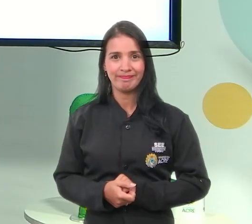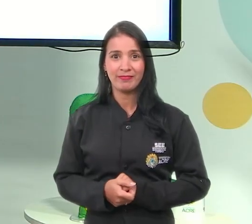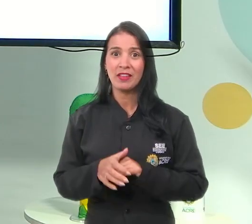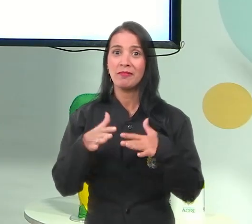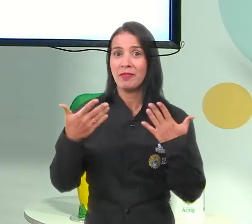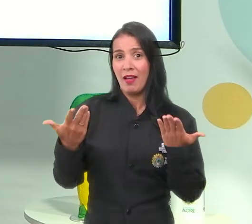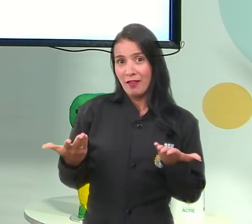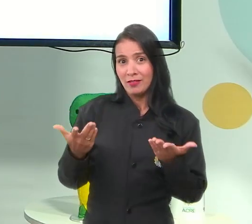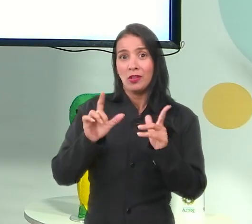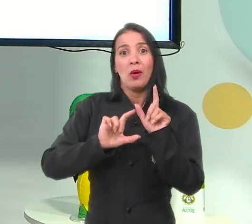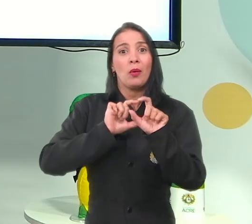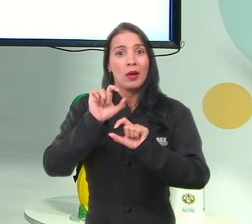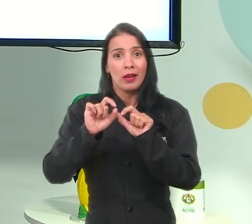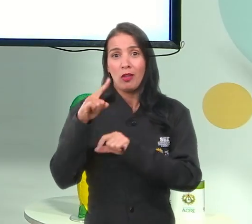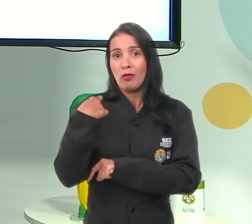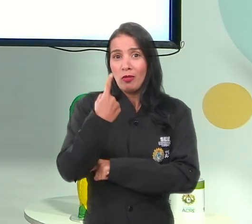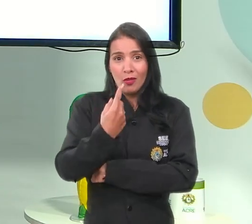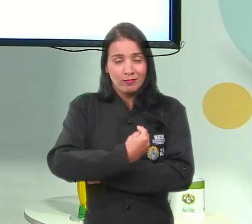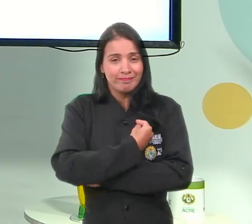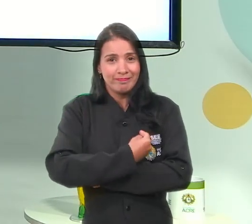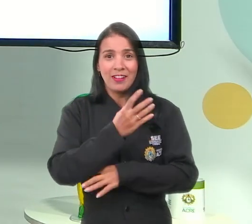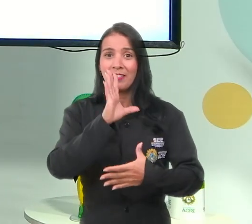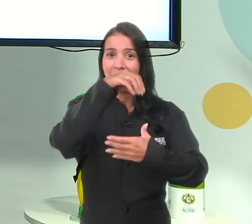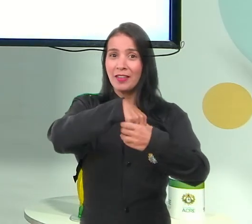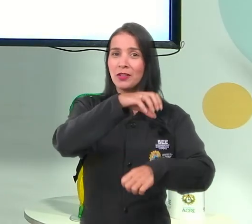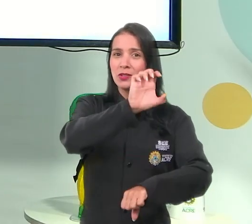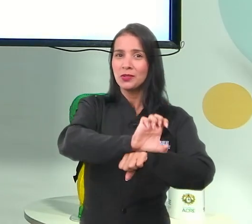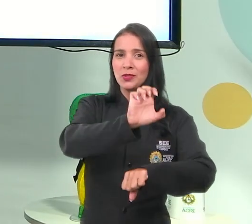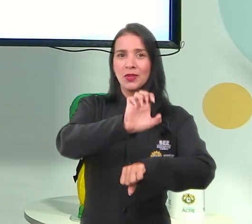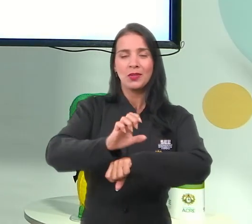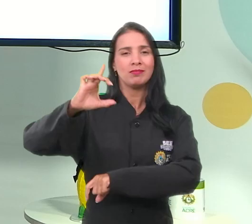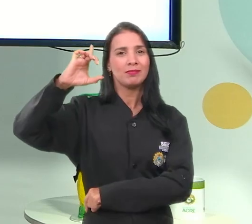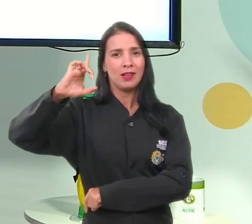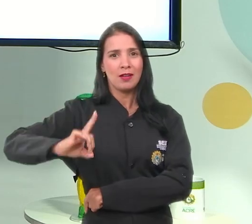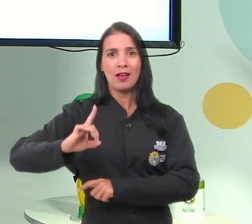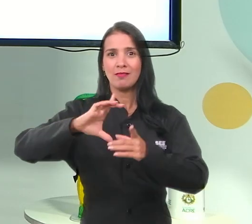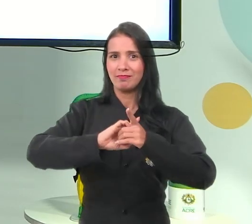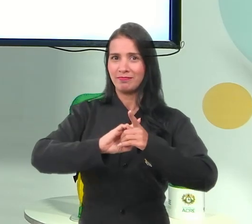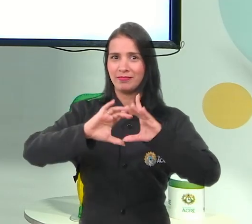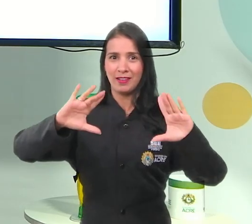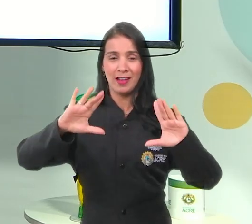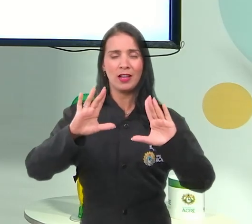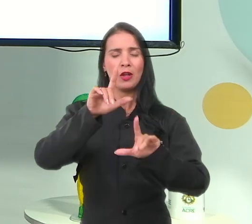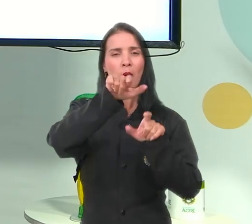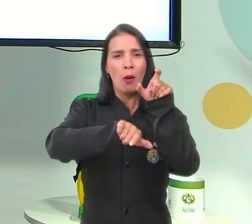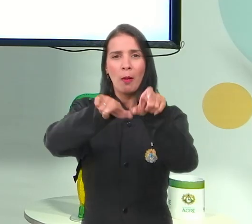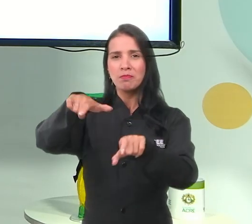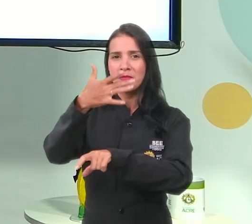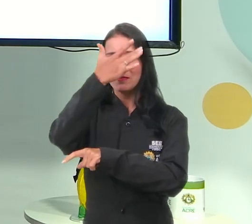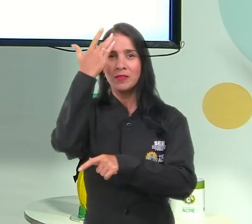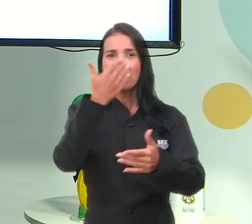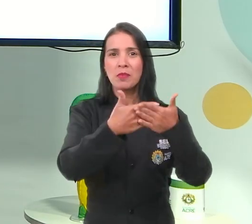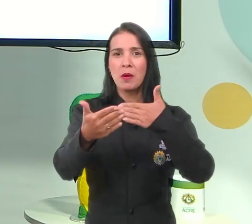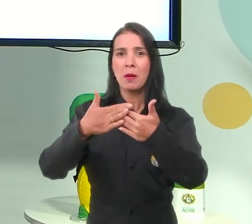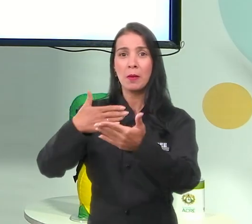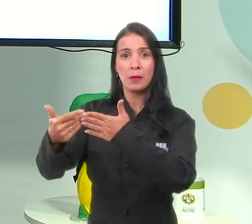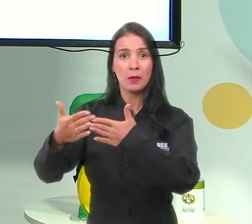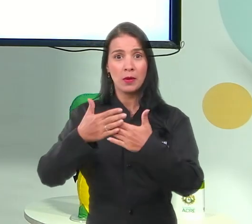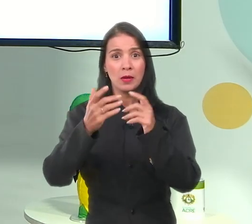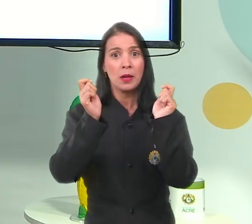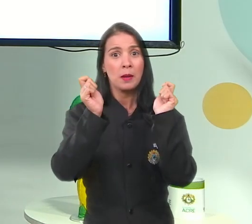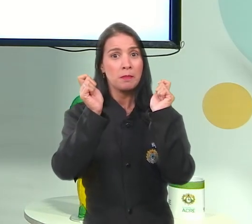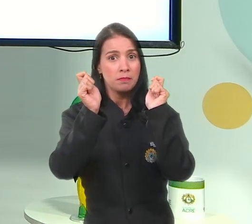Afinal, vivemos em um Estado democrático de direito. E toda e qualquer pessoa, em acordo com os